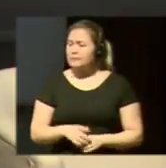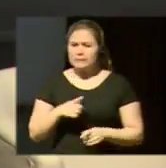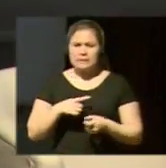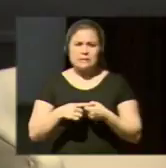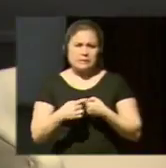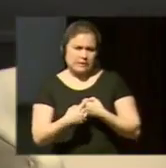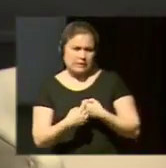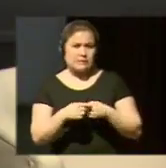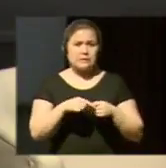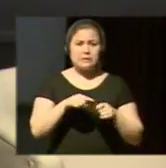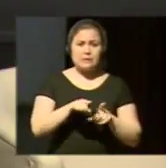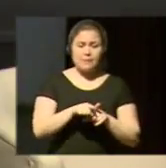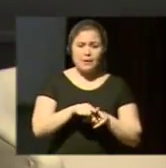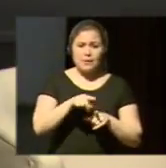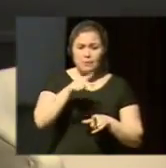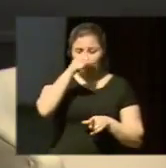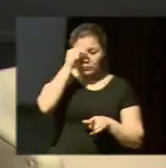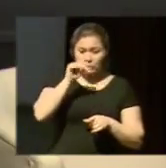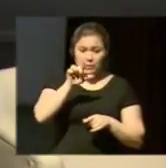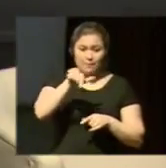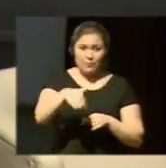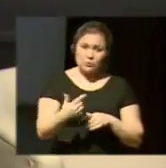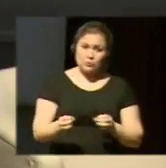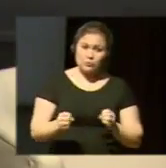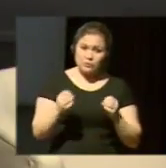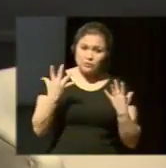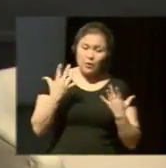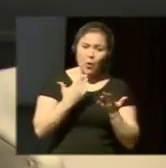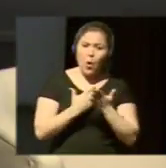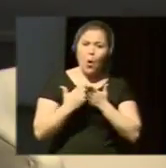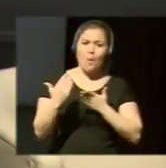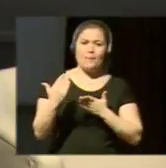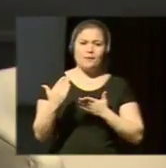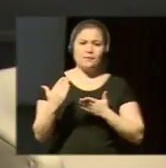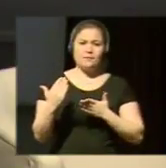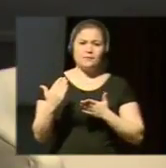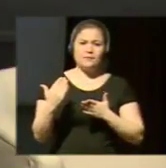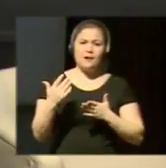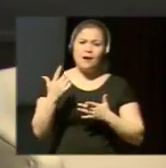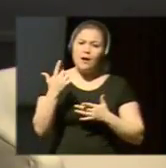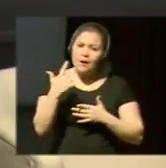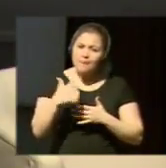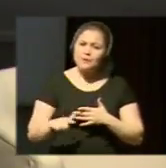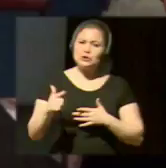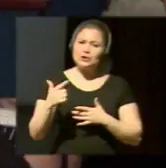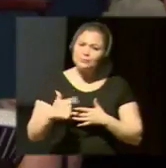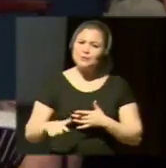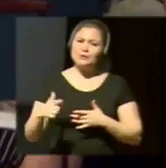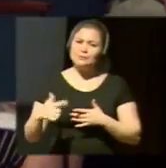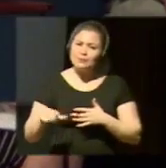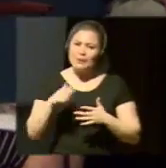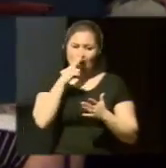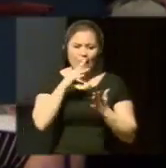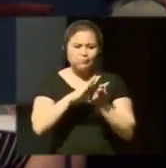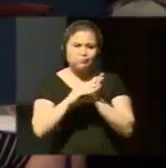e municípios que depois do festival comecem a repetir essas tardes,